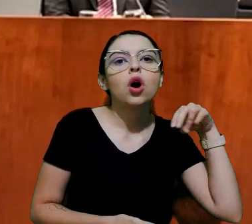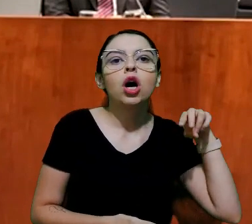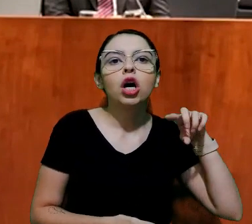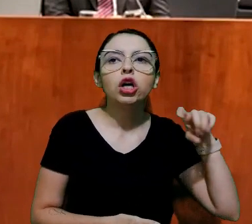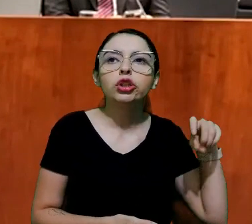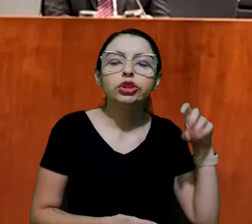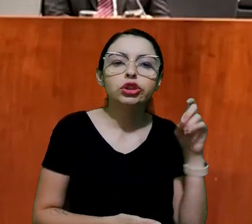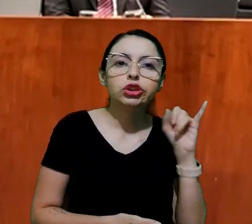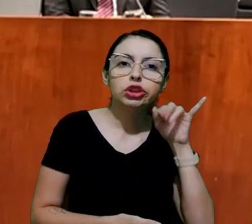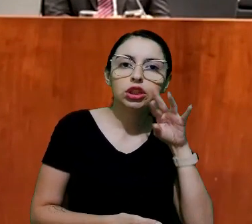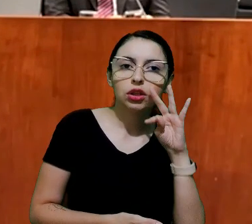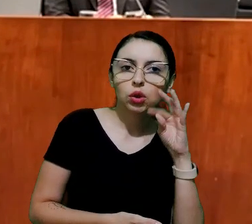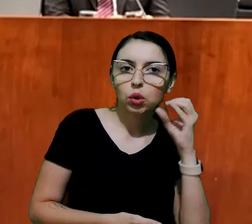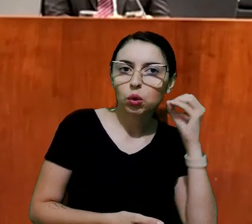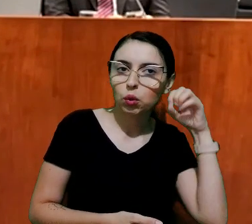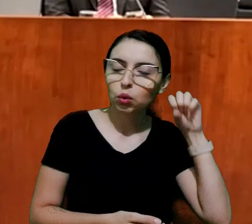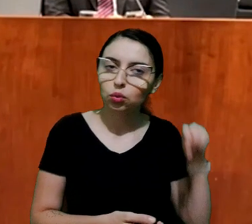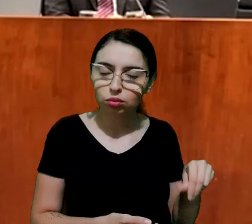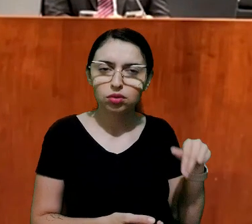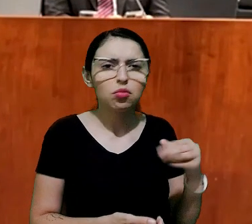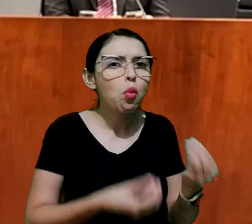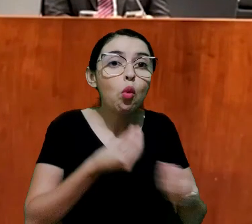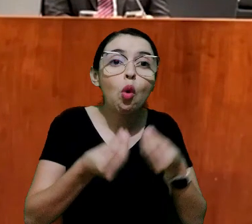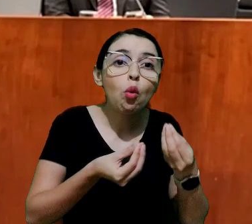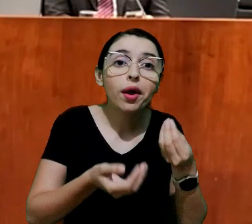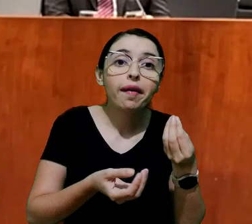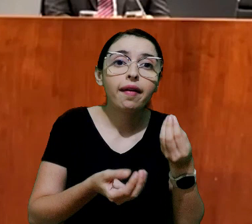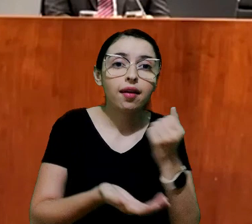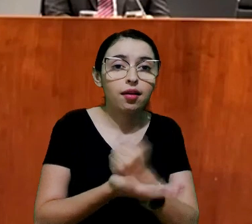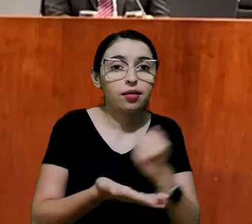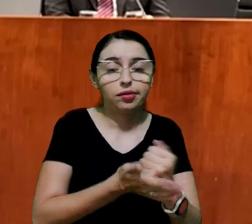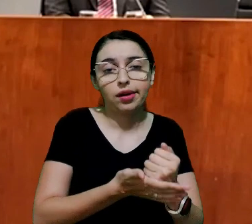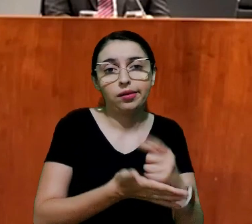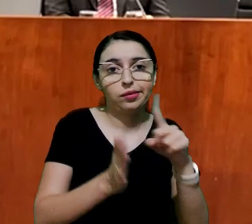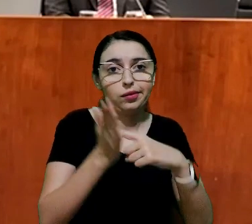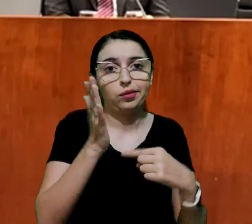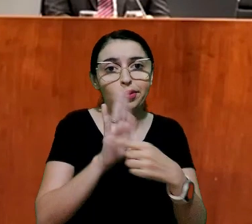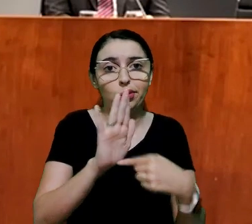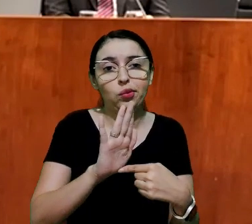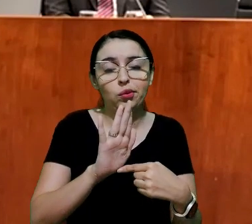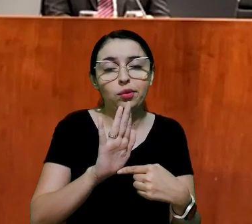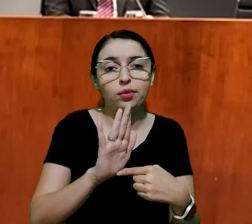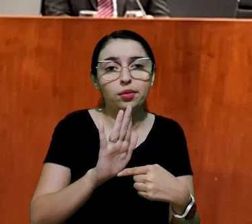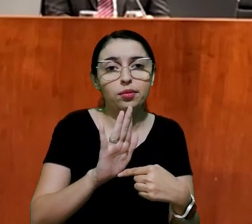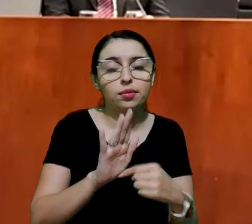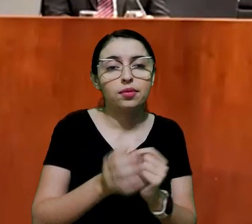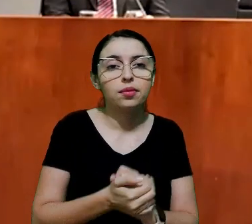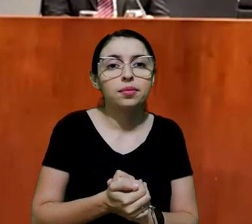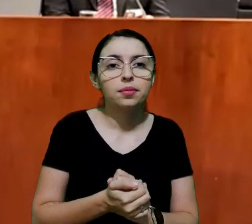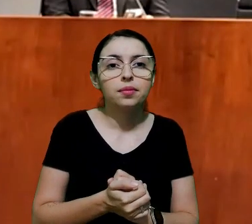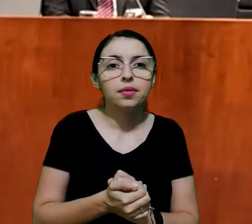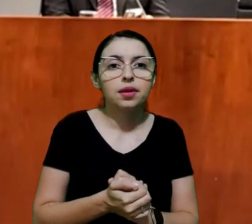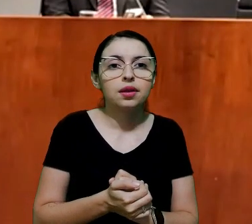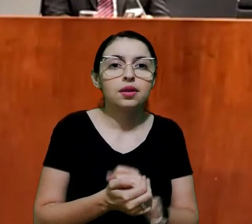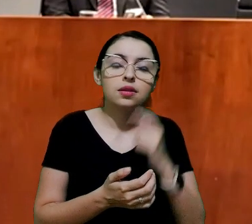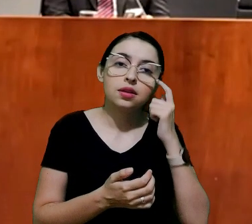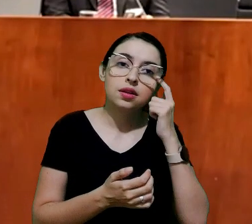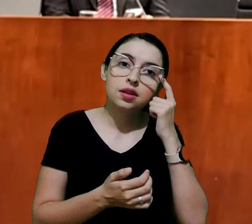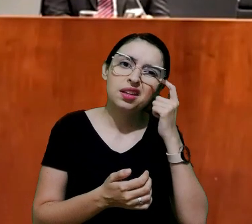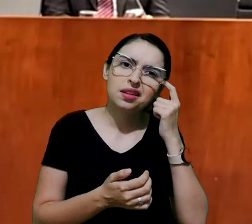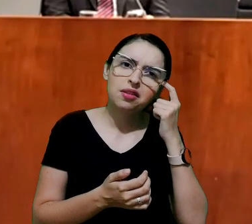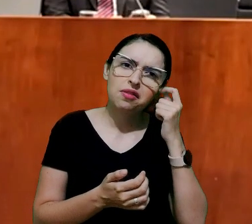do que seria um contrato nulo por objeto ilícito,